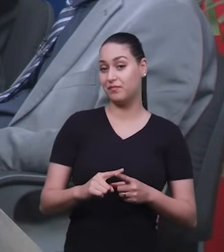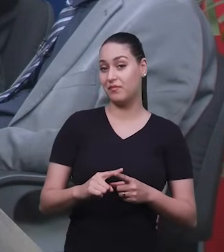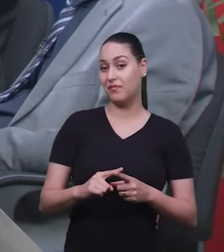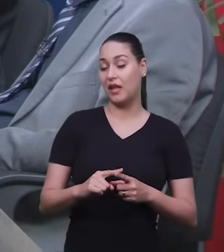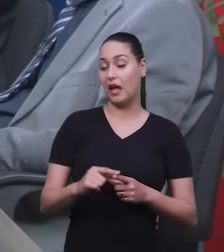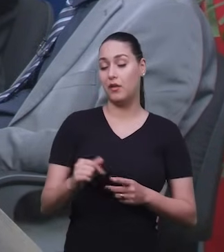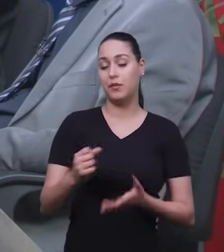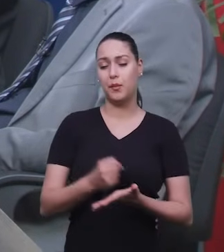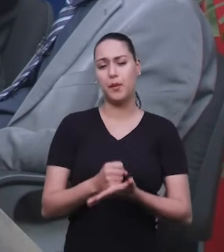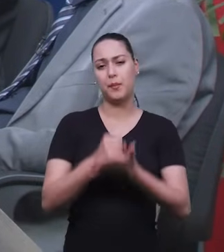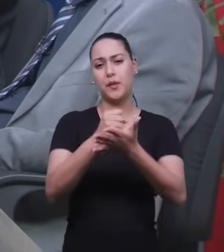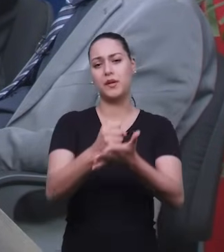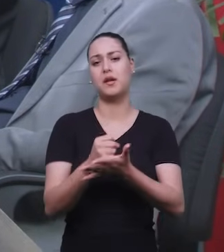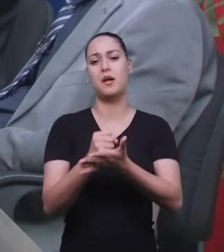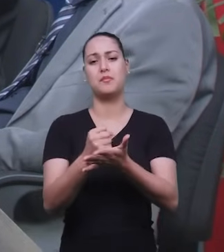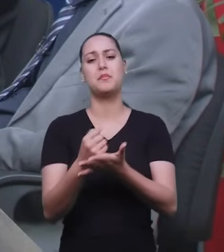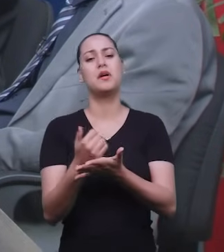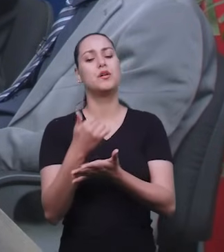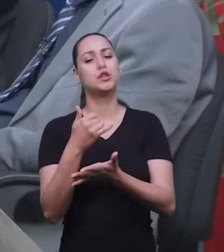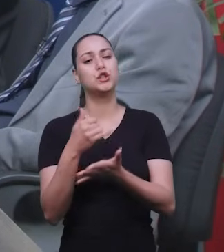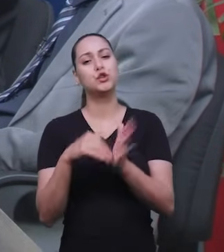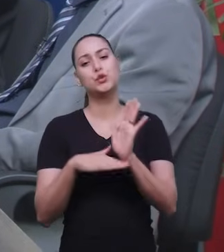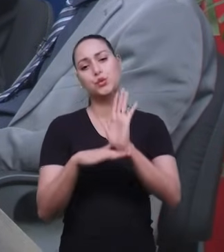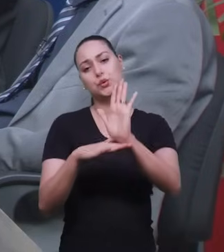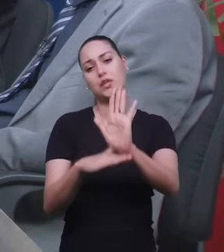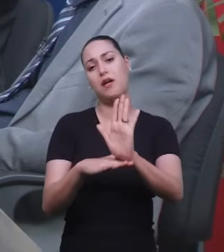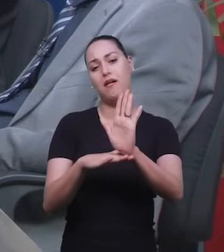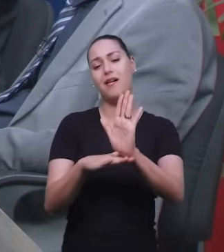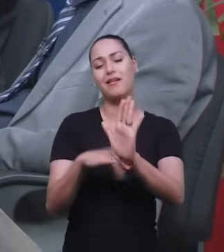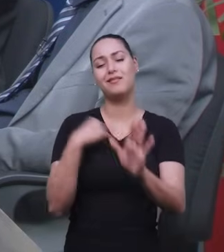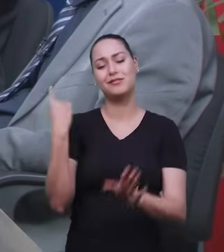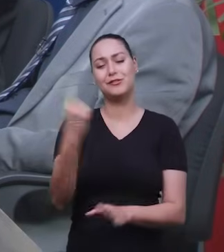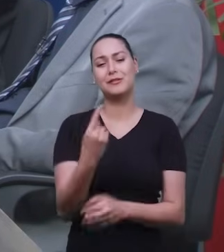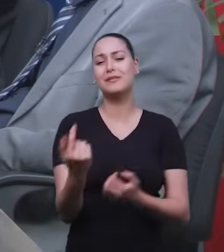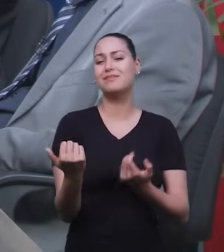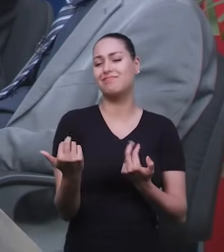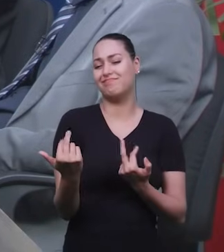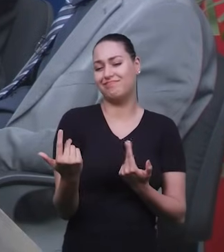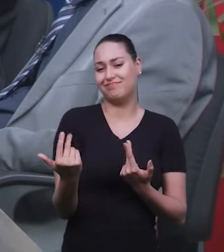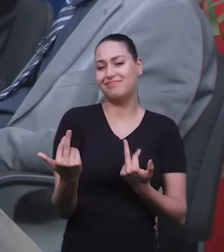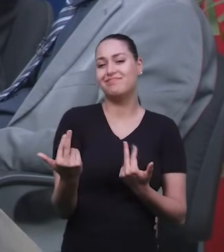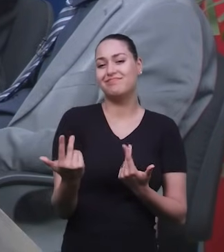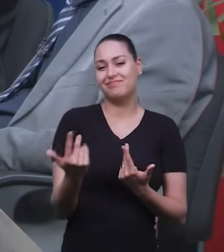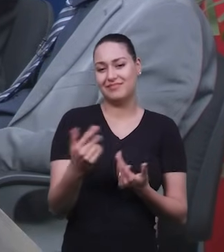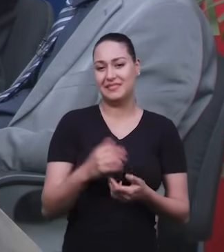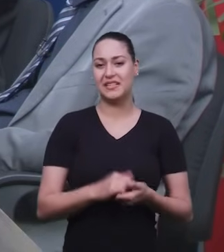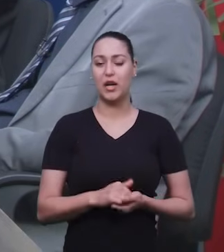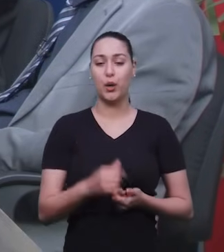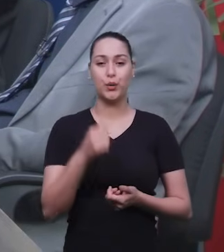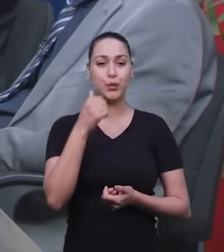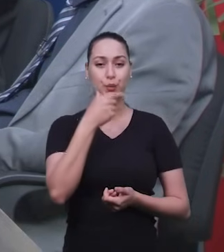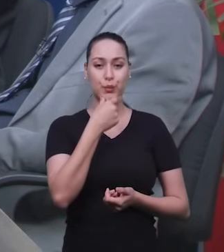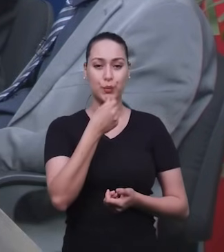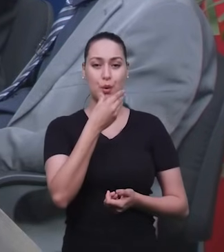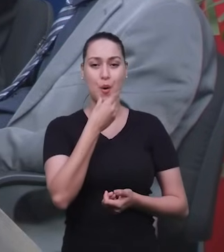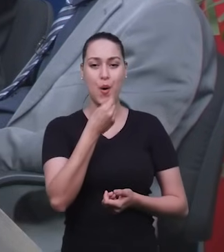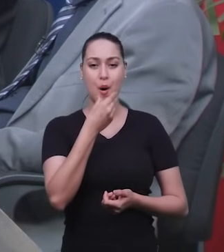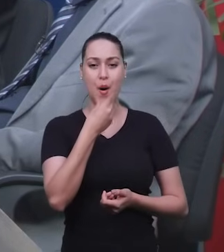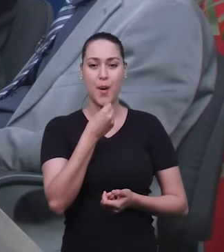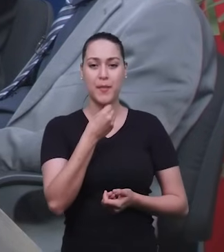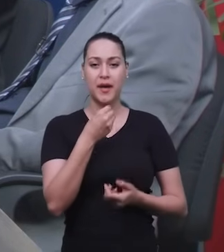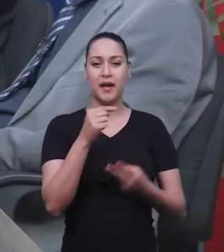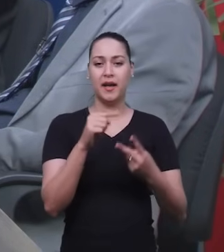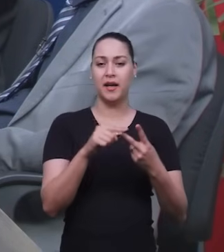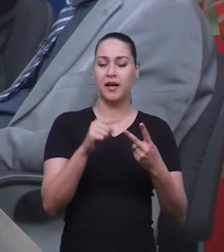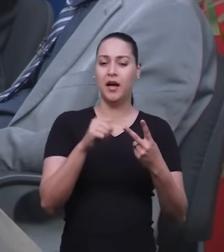senhora, né? E muitas vezes nós fazemos isso também. E esse senhor foi na igreja, ele, a mulher,